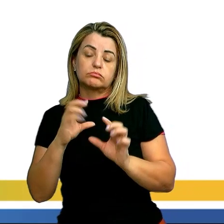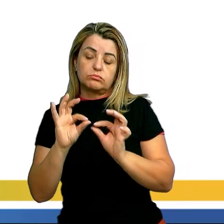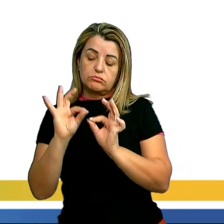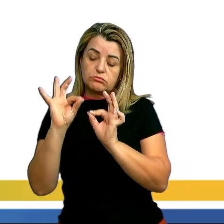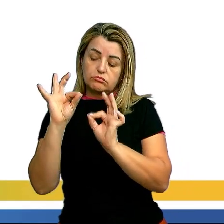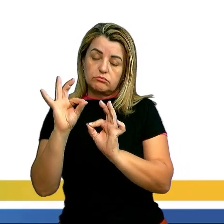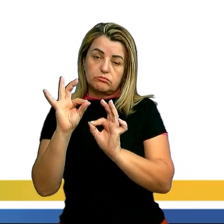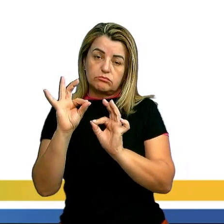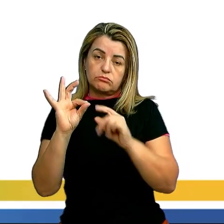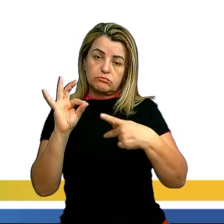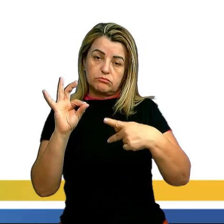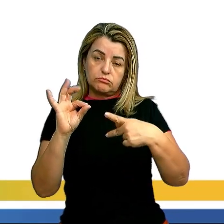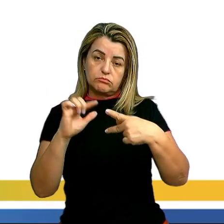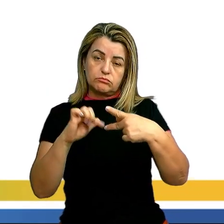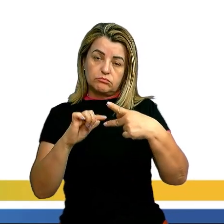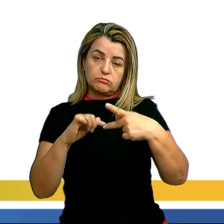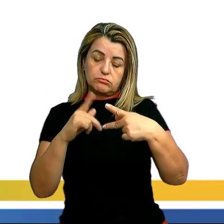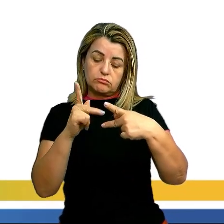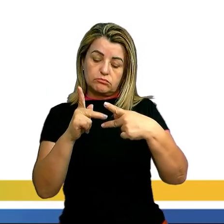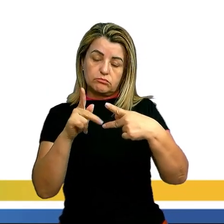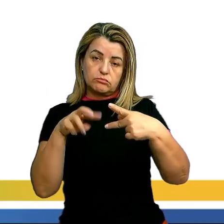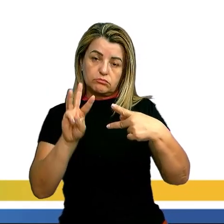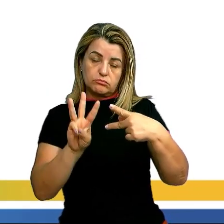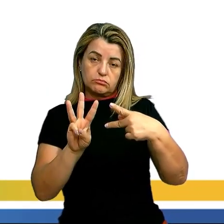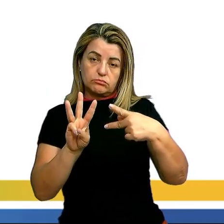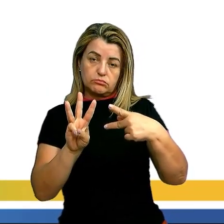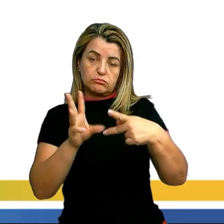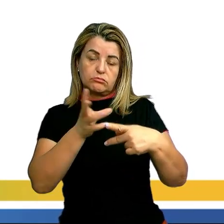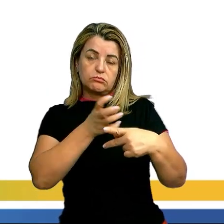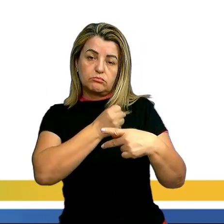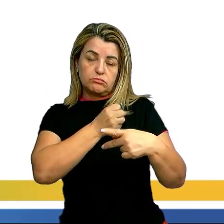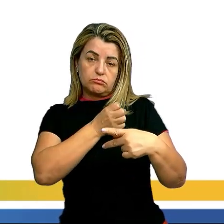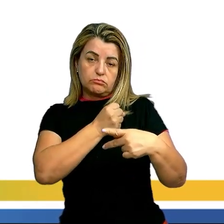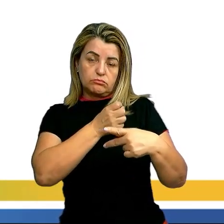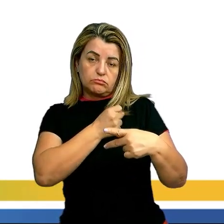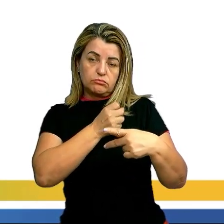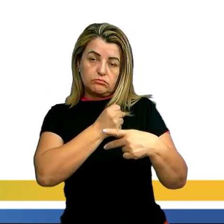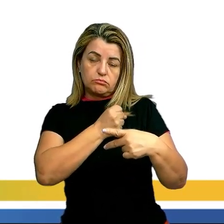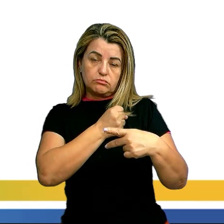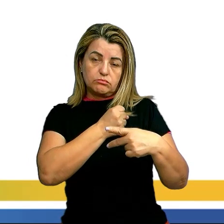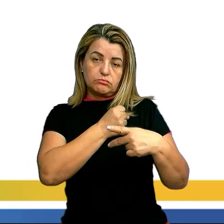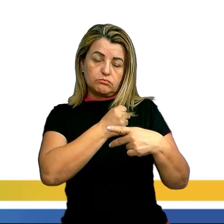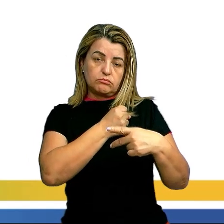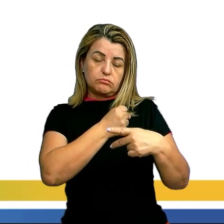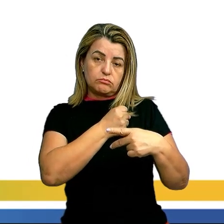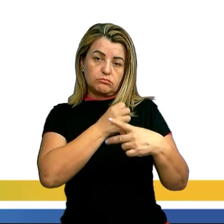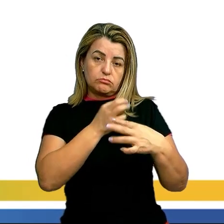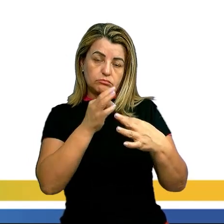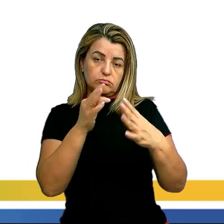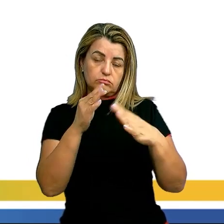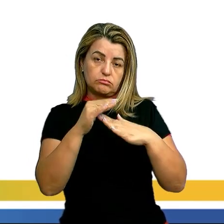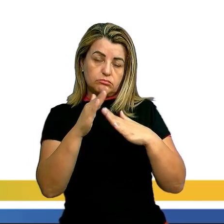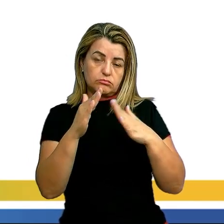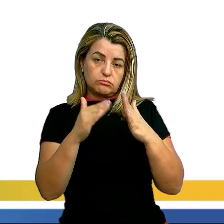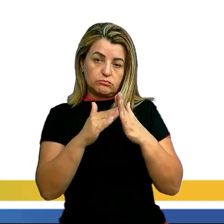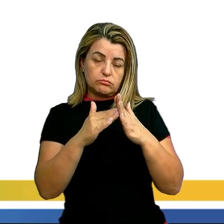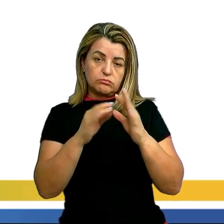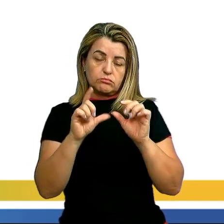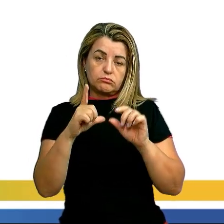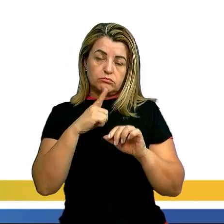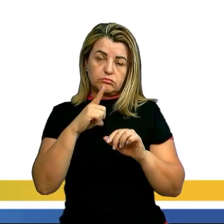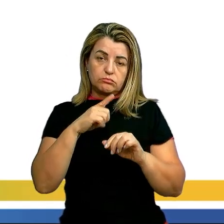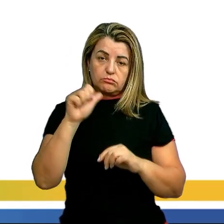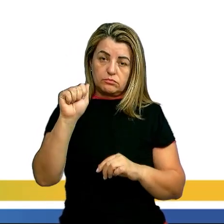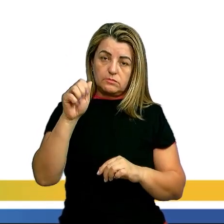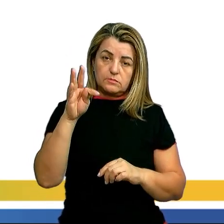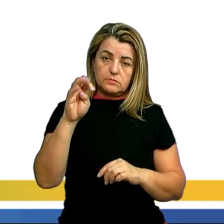ponto PK3, então o número de valores inteiros de K para os quais o sinal da antena